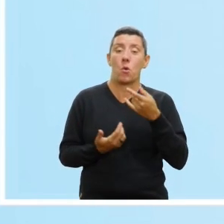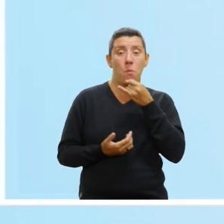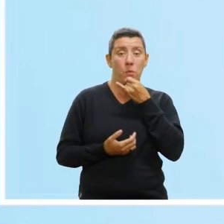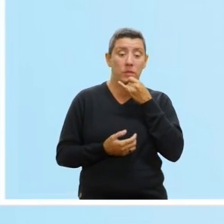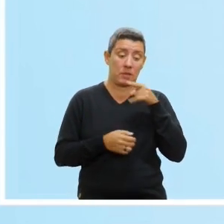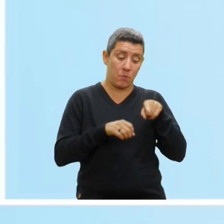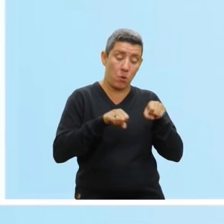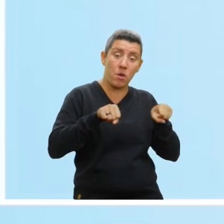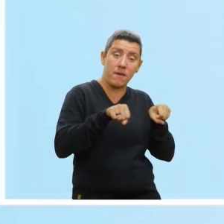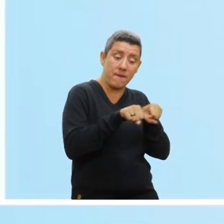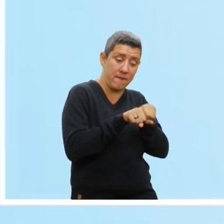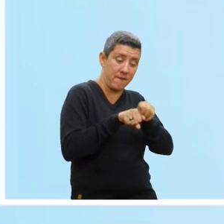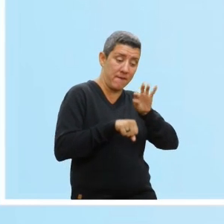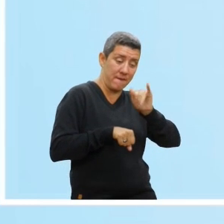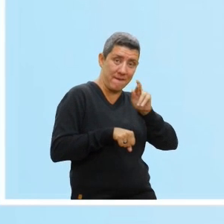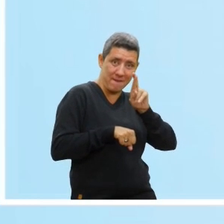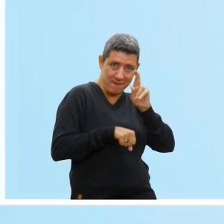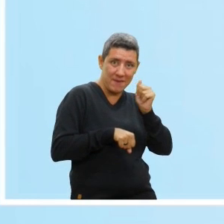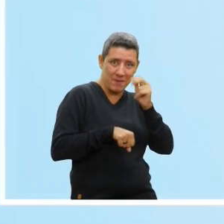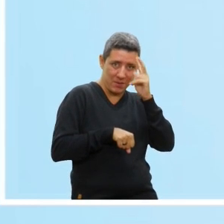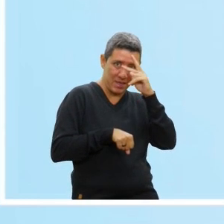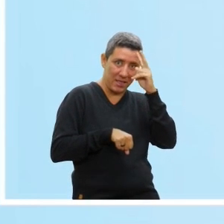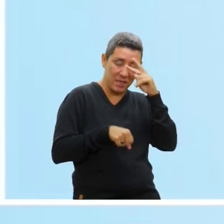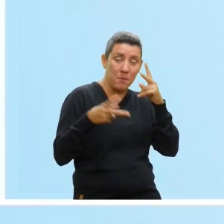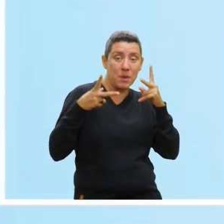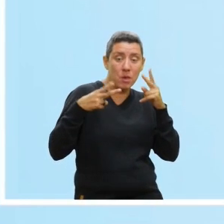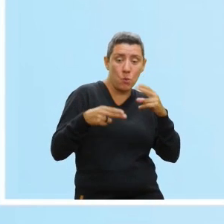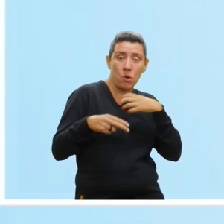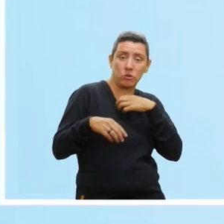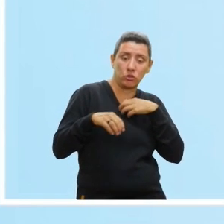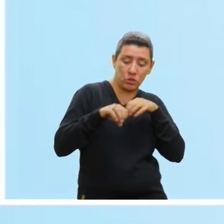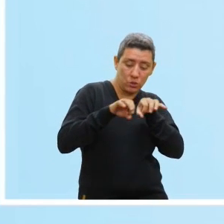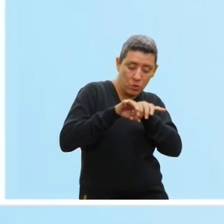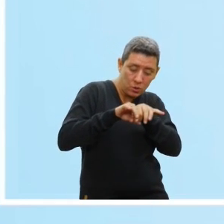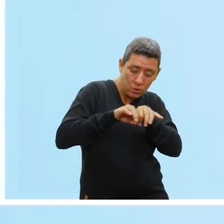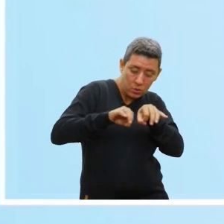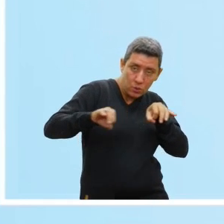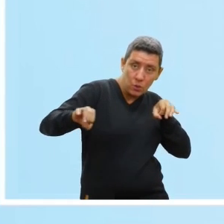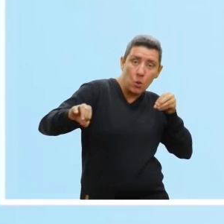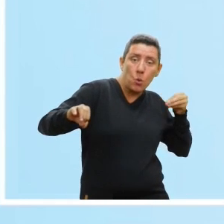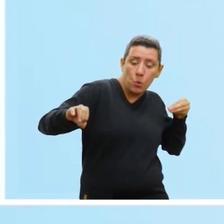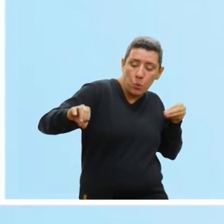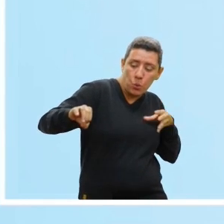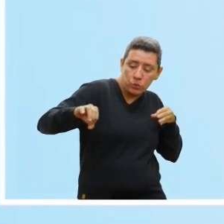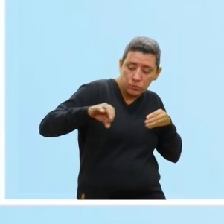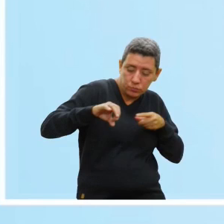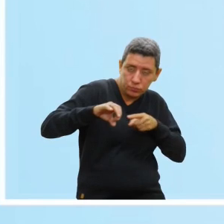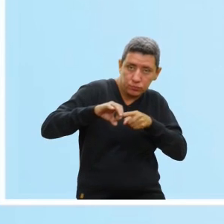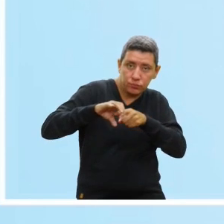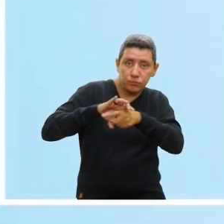de luz dentro, a transmissão ótica é a passagem de luz dentro de um material. Tá?